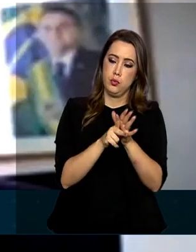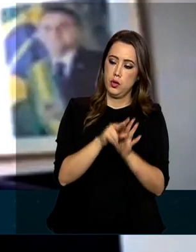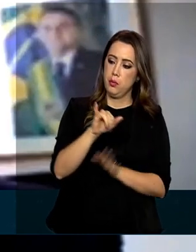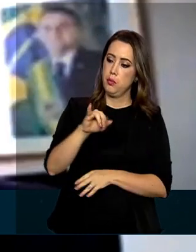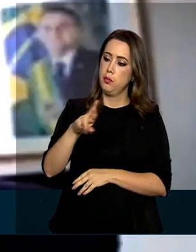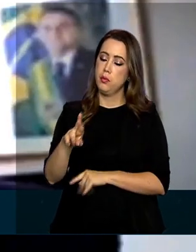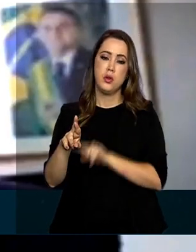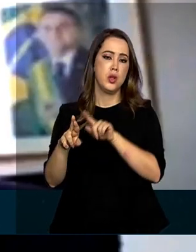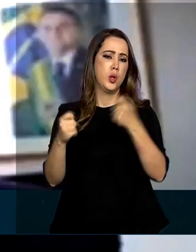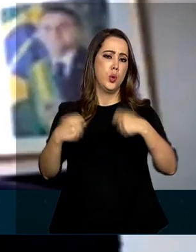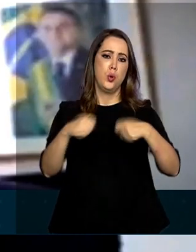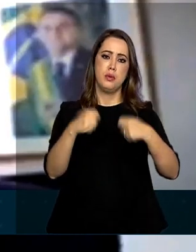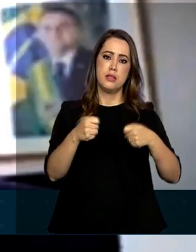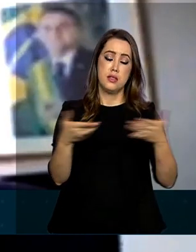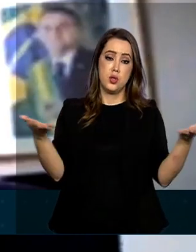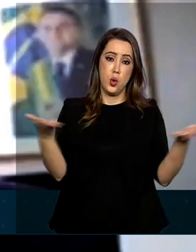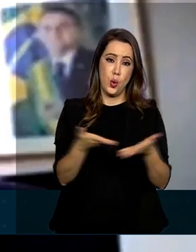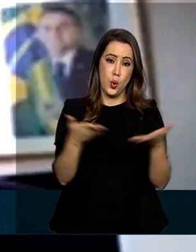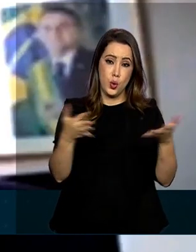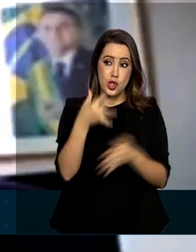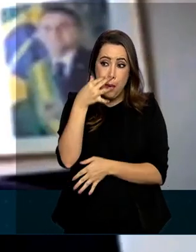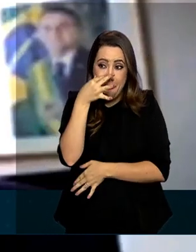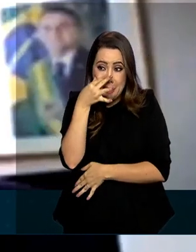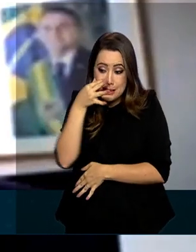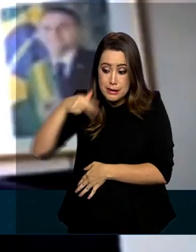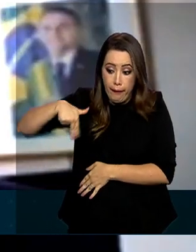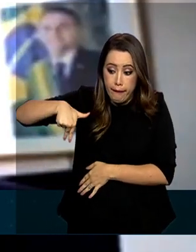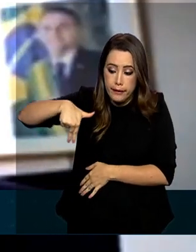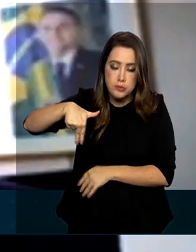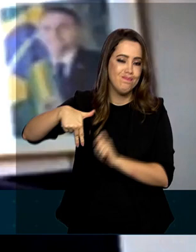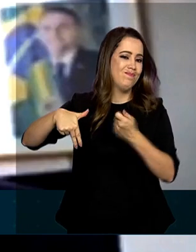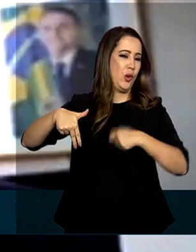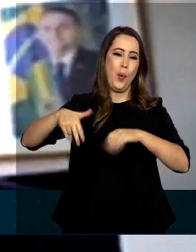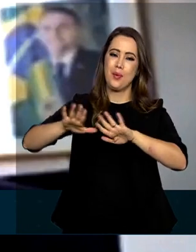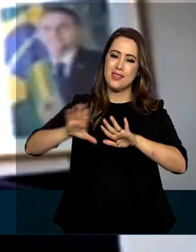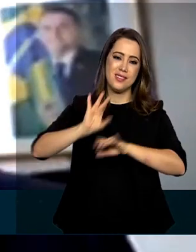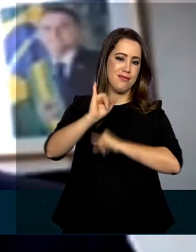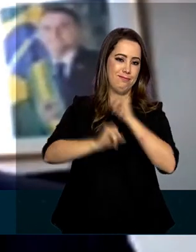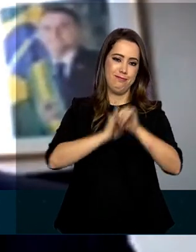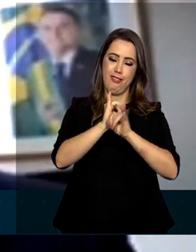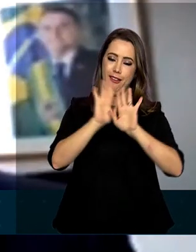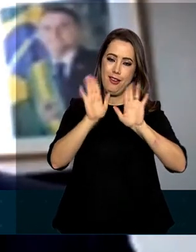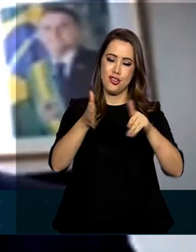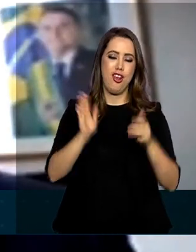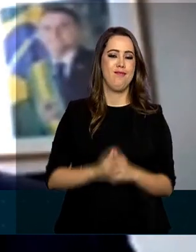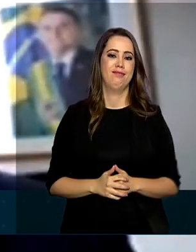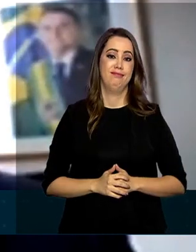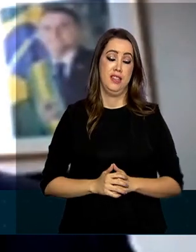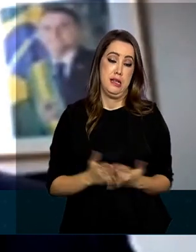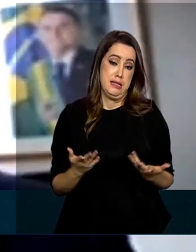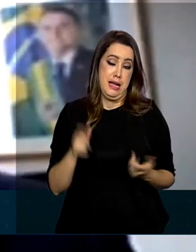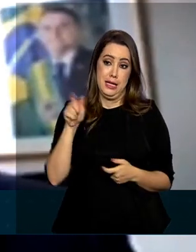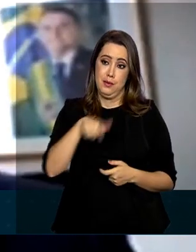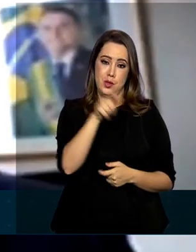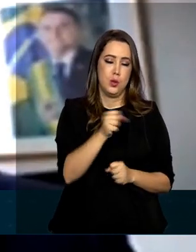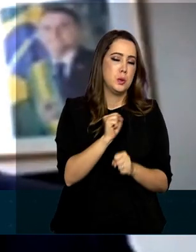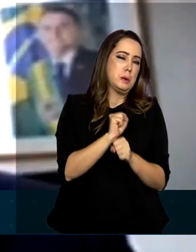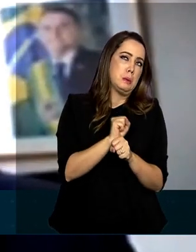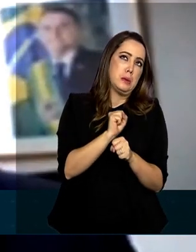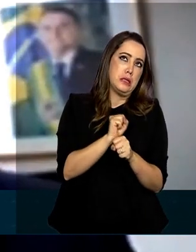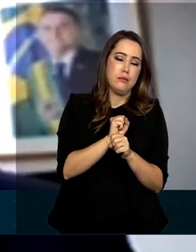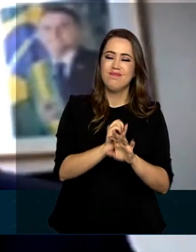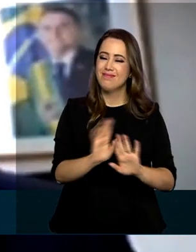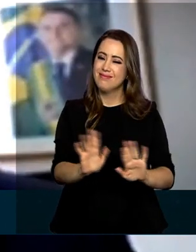internet, sem a necessidade de comparecer presencialmente na Receita Federal. O contribuinte não precisa esperar